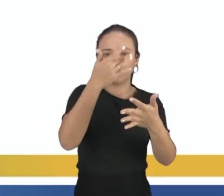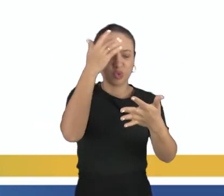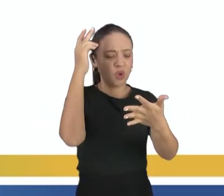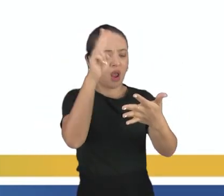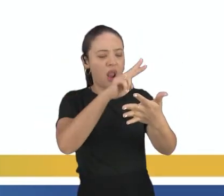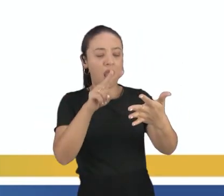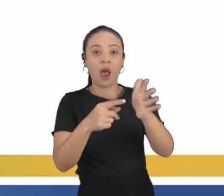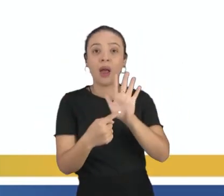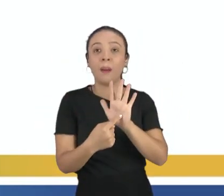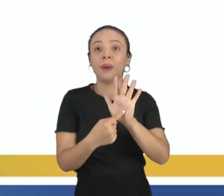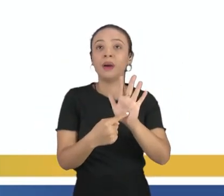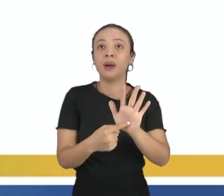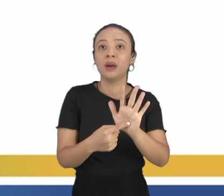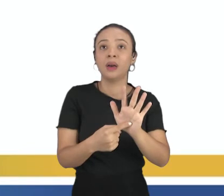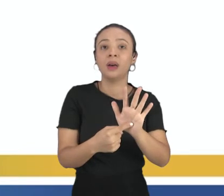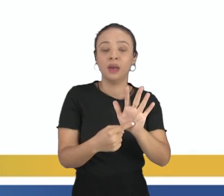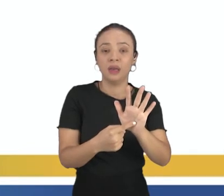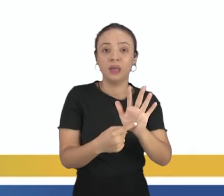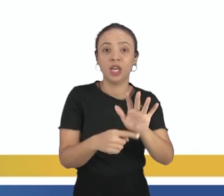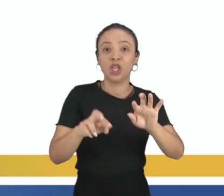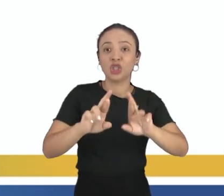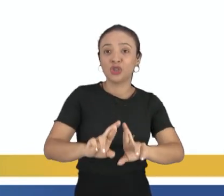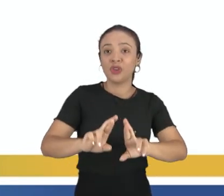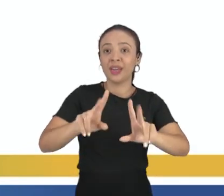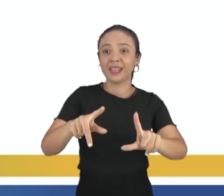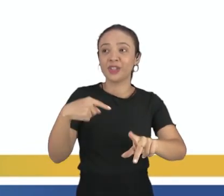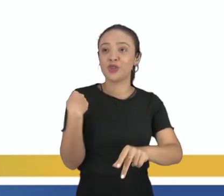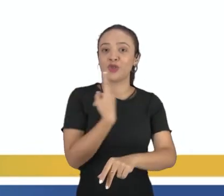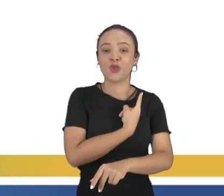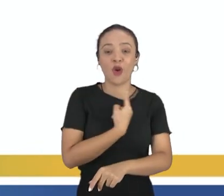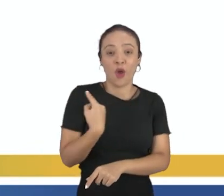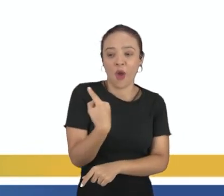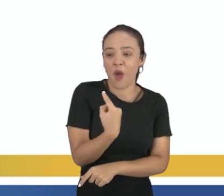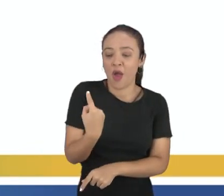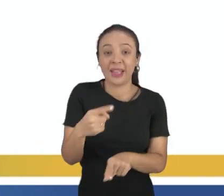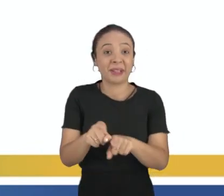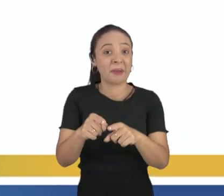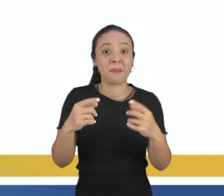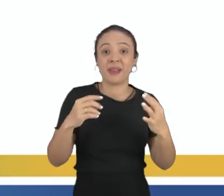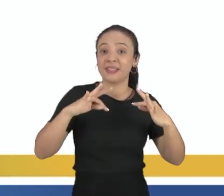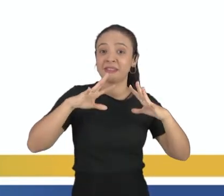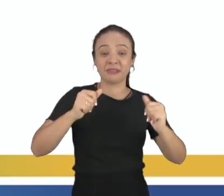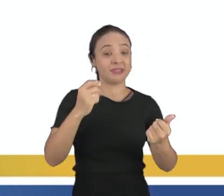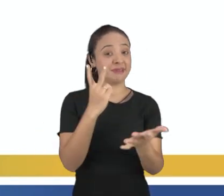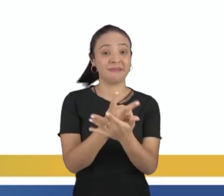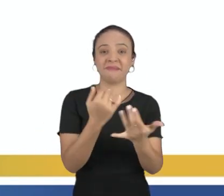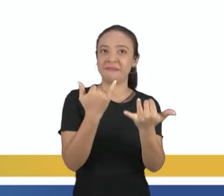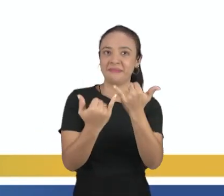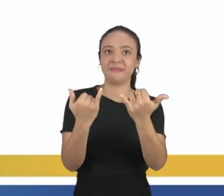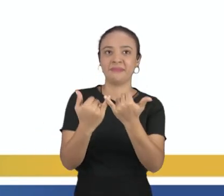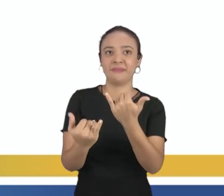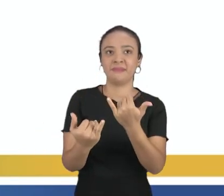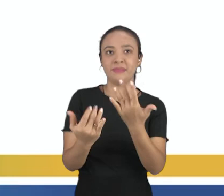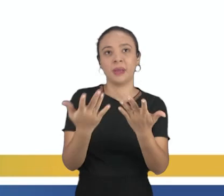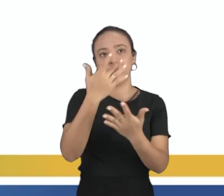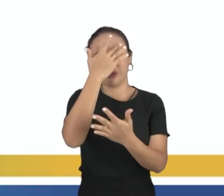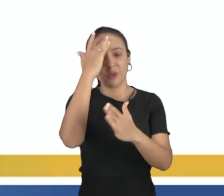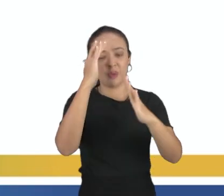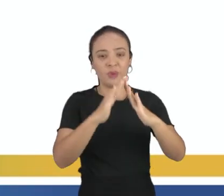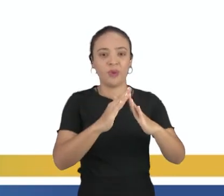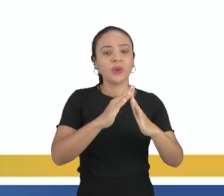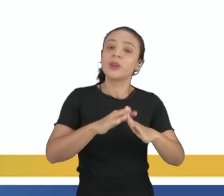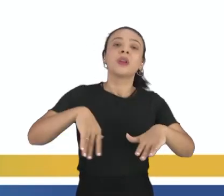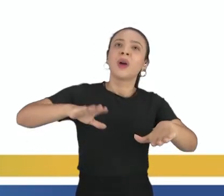as diferenças que nos tornam tão particulares e ao mesmo tempo tão semelhantes. Há quem viva à beira da praia